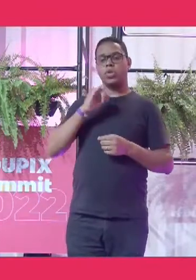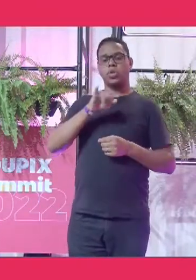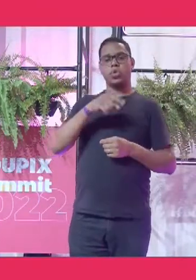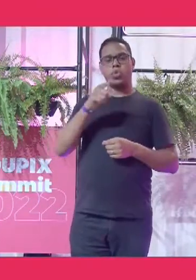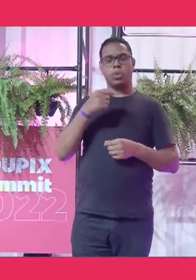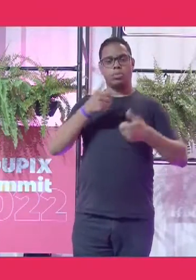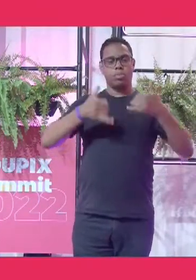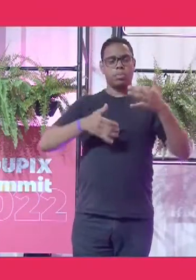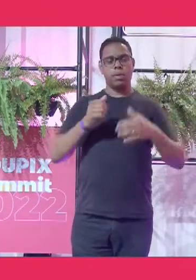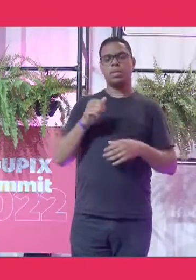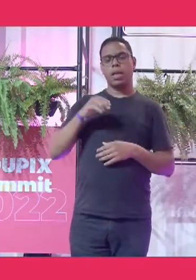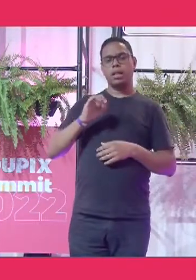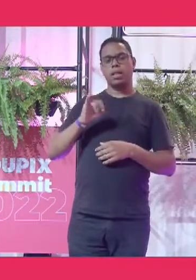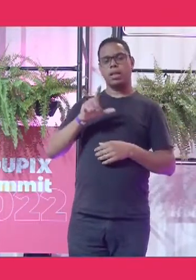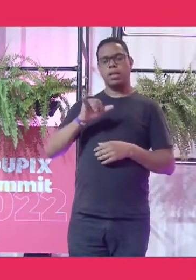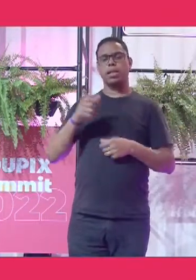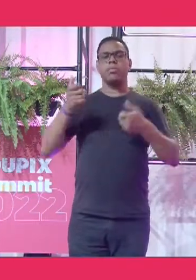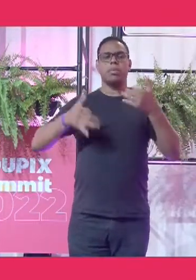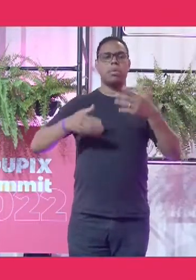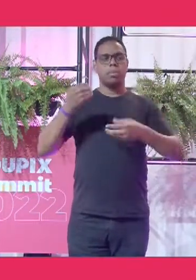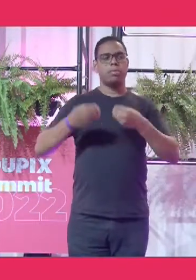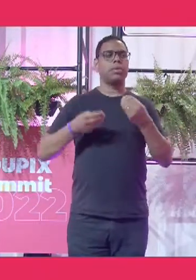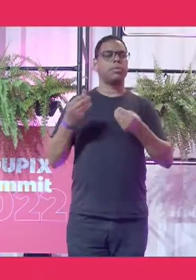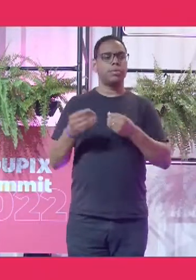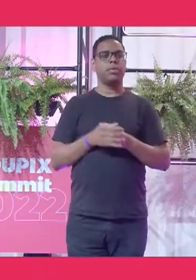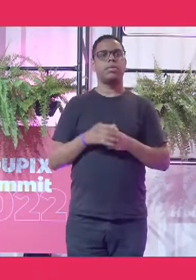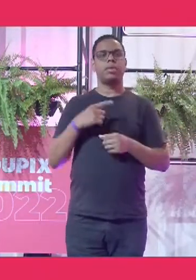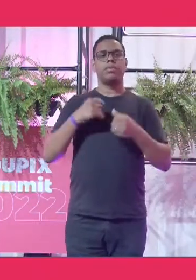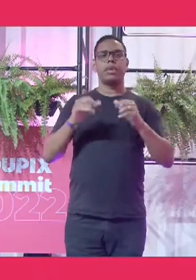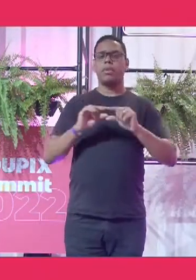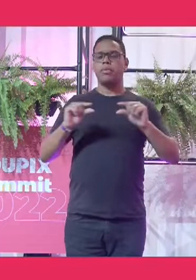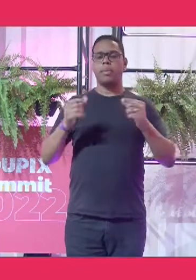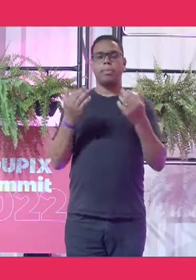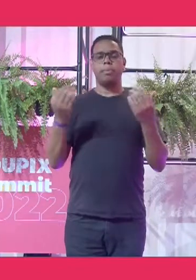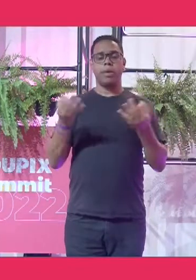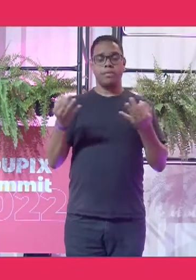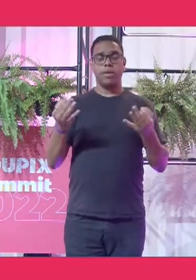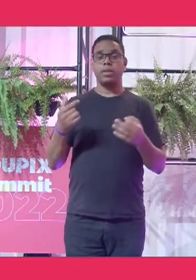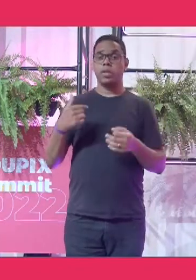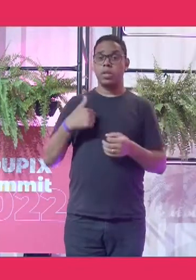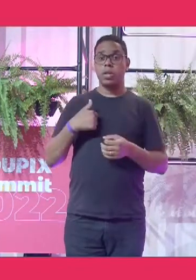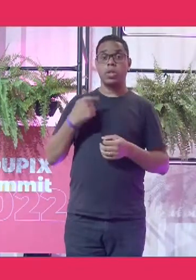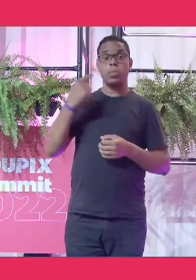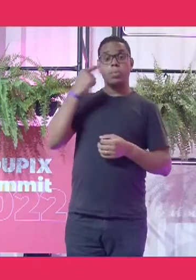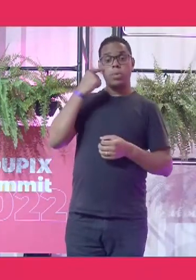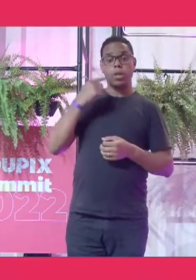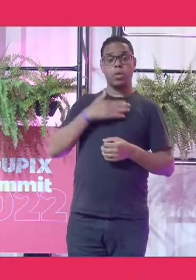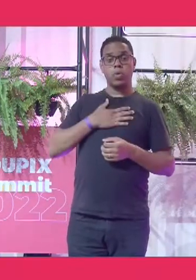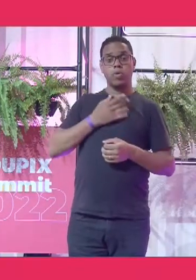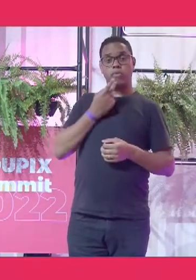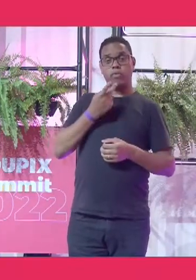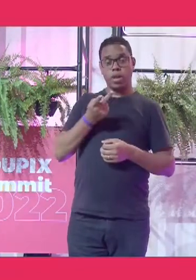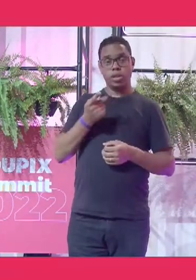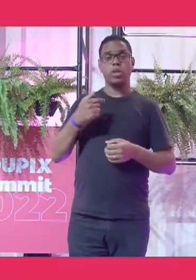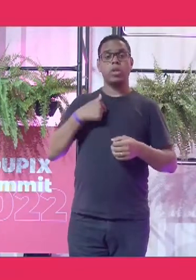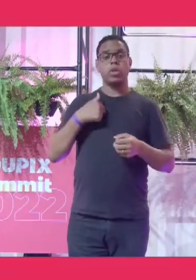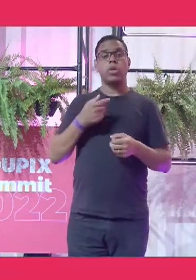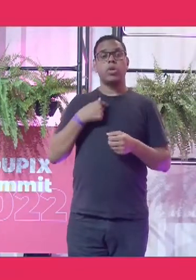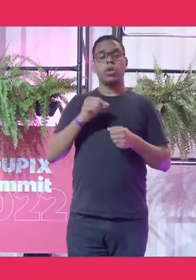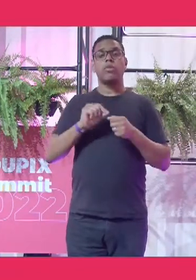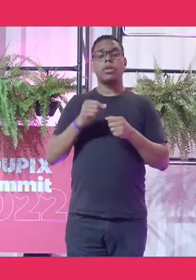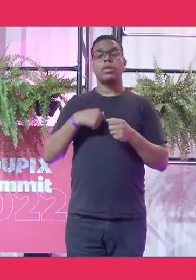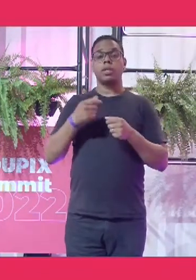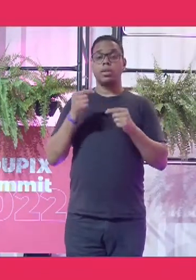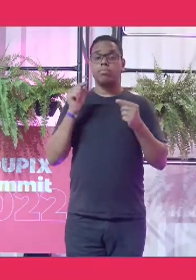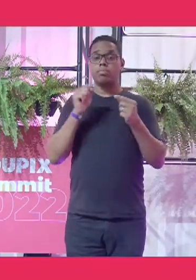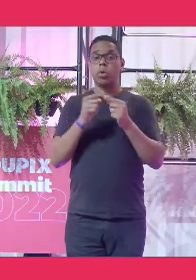descreveu agora, do que a Nathalie descreveu agora, você falou a frase perfeita... Eu não penso no que eu gostaria de falar, eu penso no que eu gostaria de falar